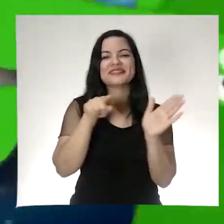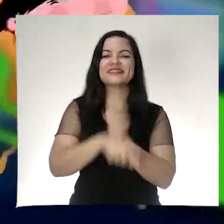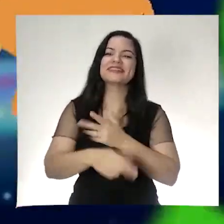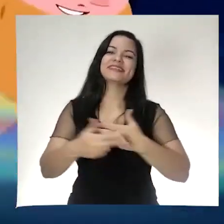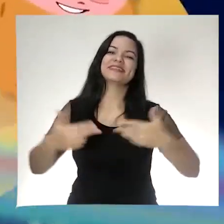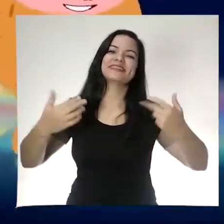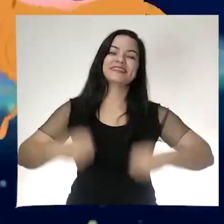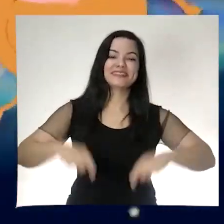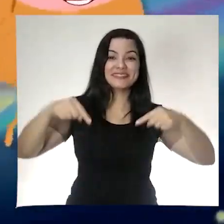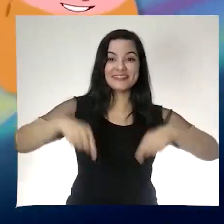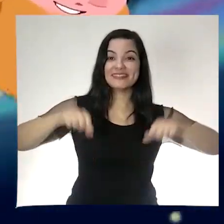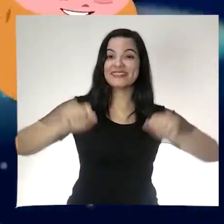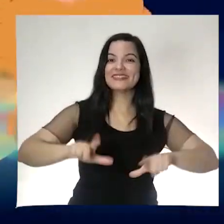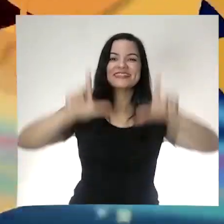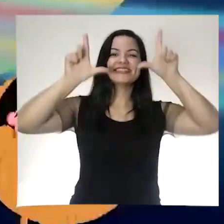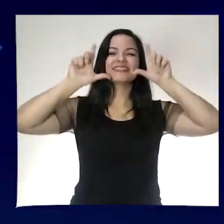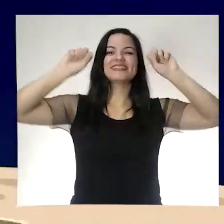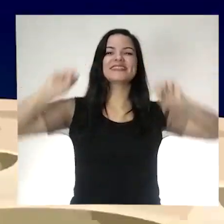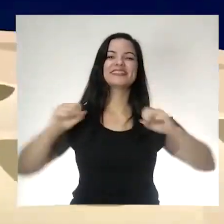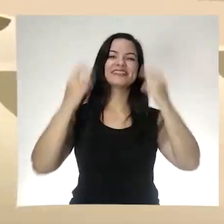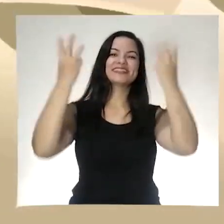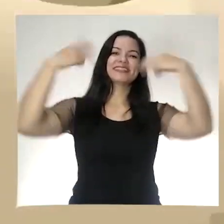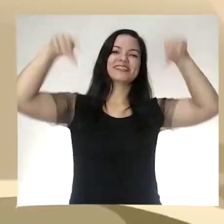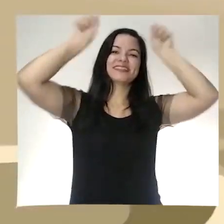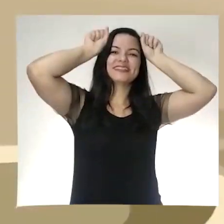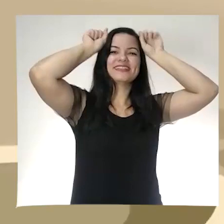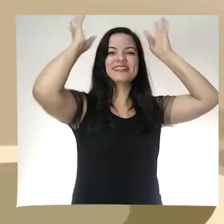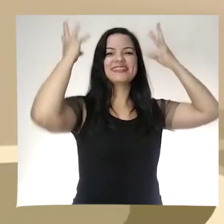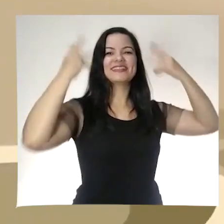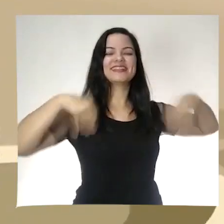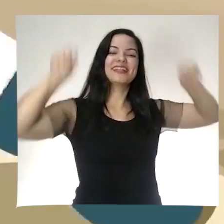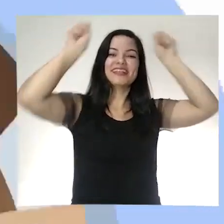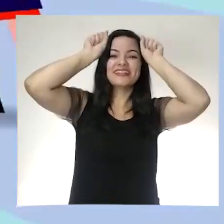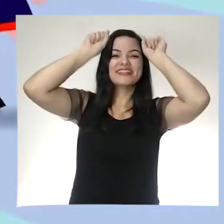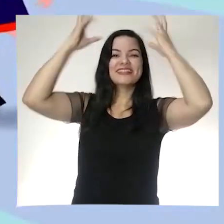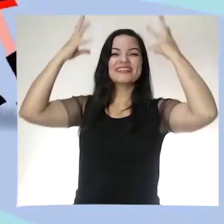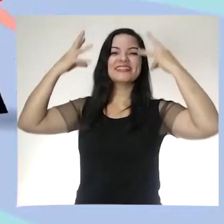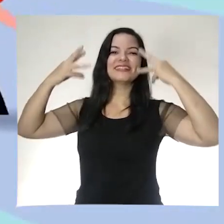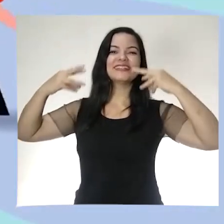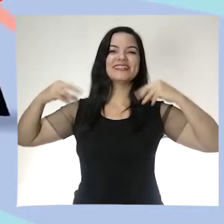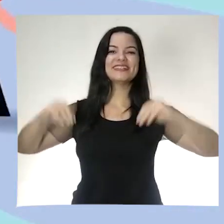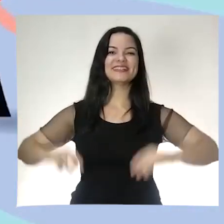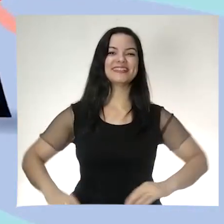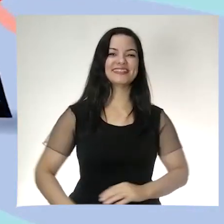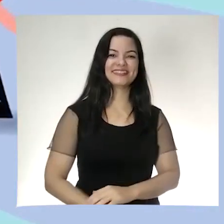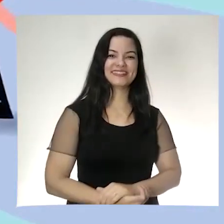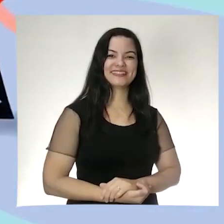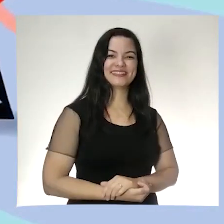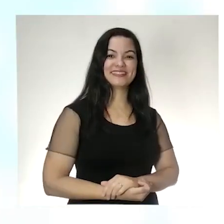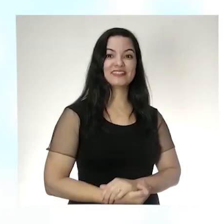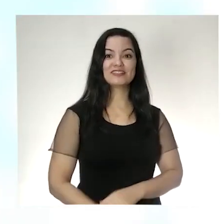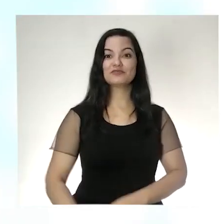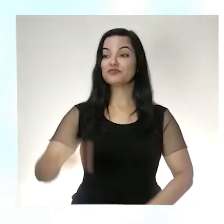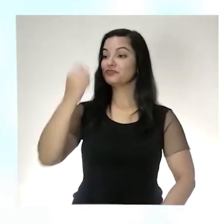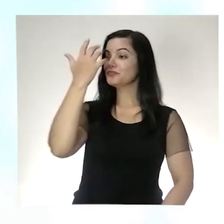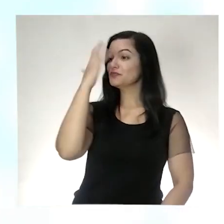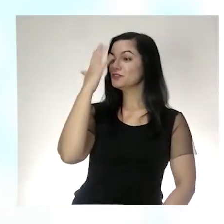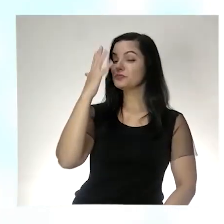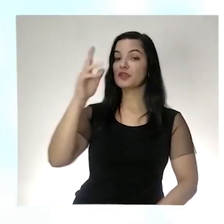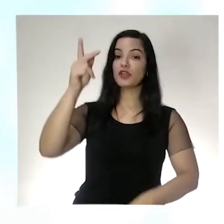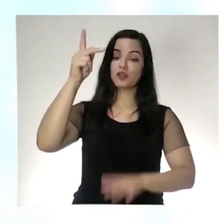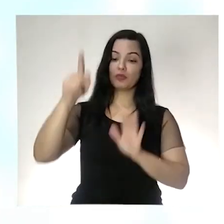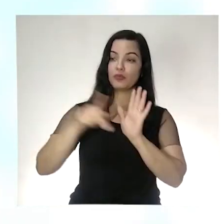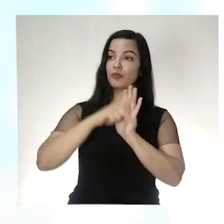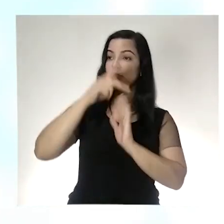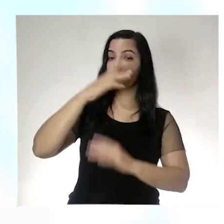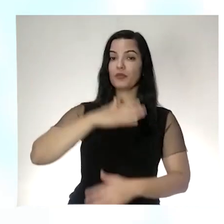faz. Esse é o show da Luna, Luna, Luna. Espelho, espelho